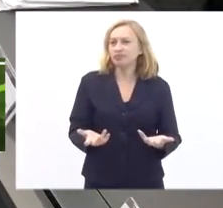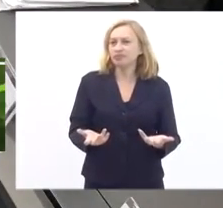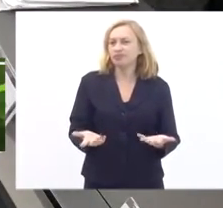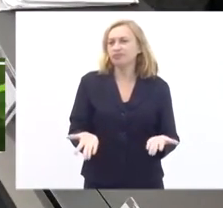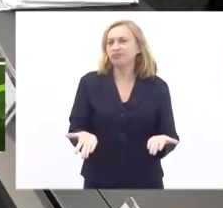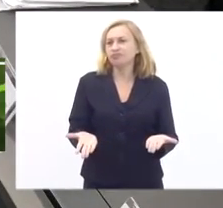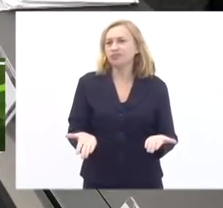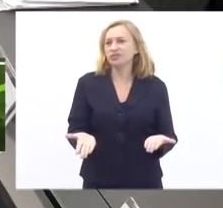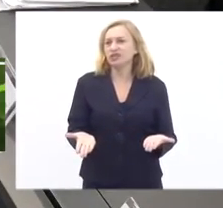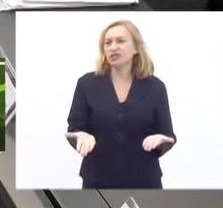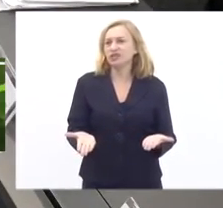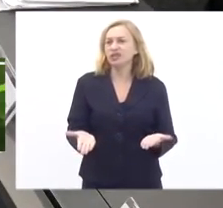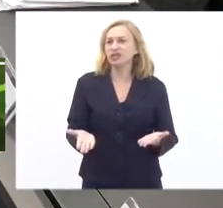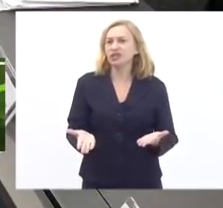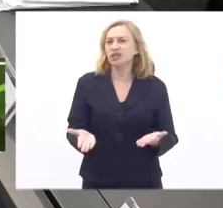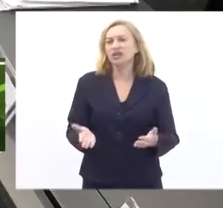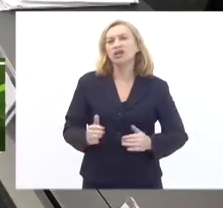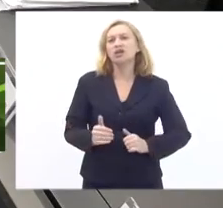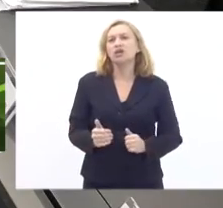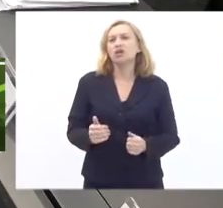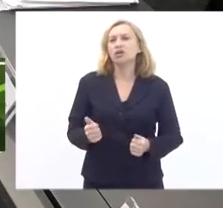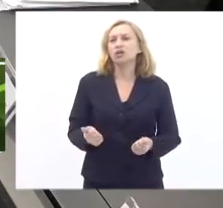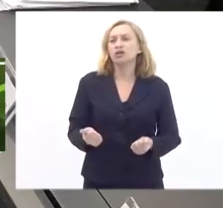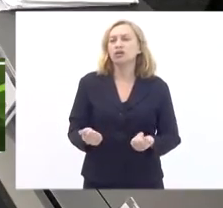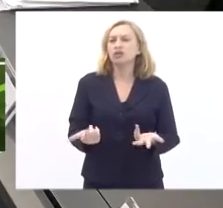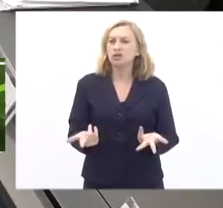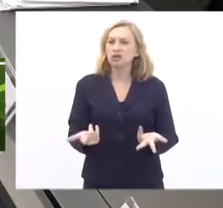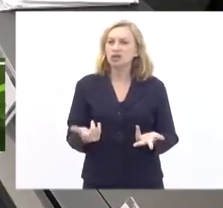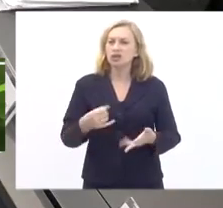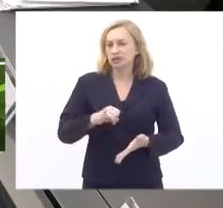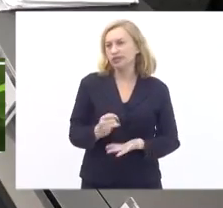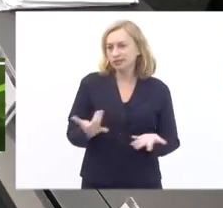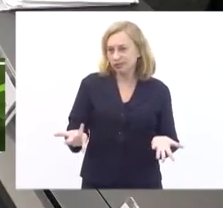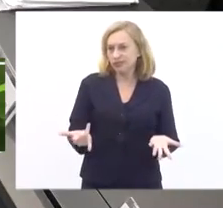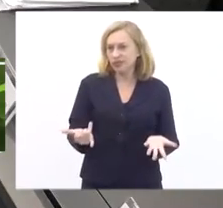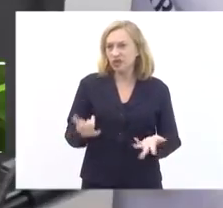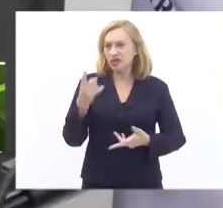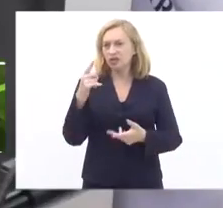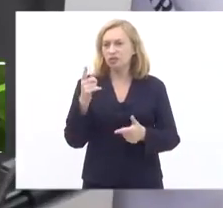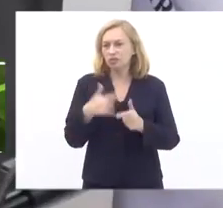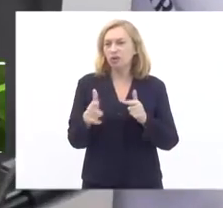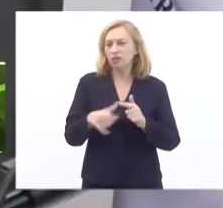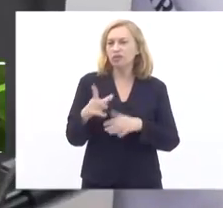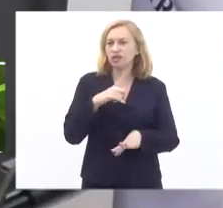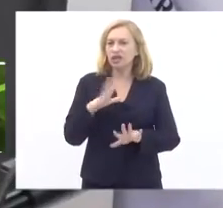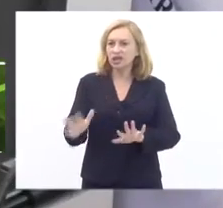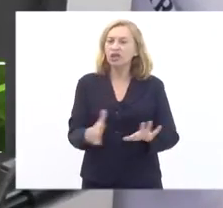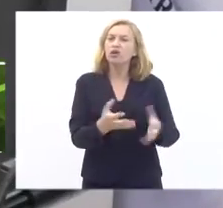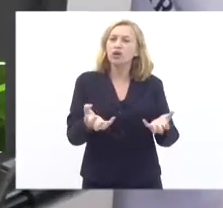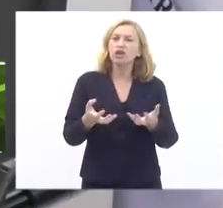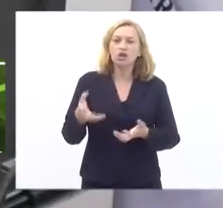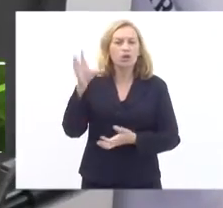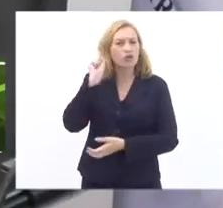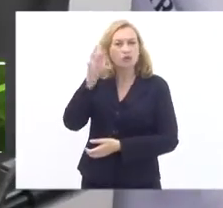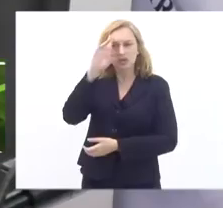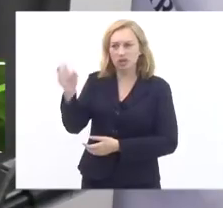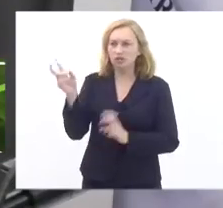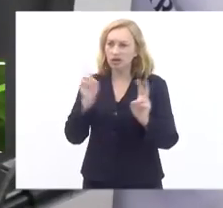assim, alternativa, né? Por conta própria, se virando nos 30, como o povo fala. Então, eu queria ouvir o senhor em relação a essa